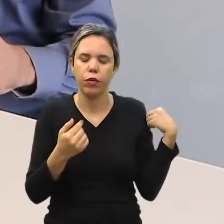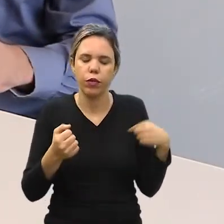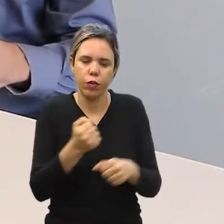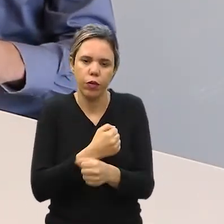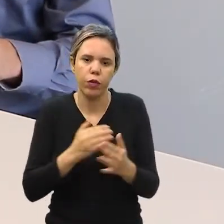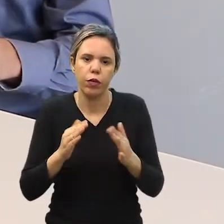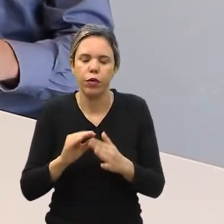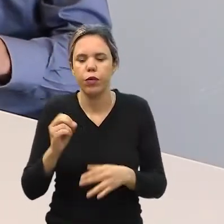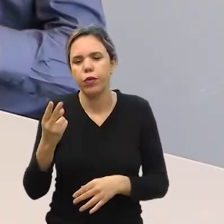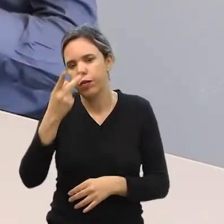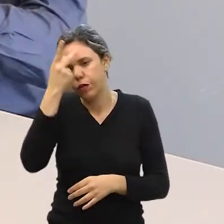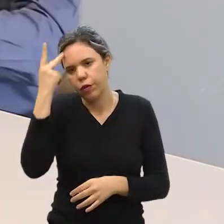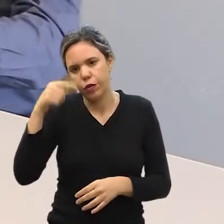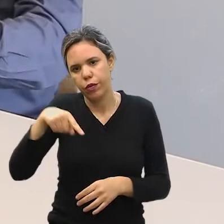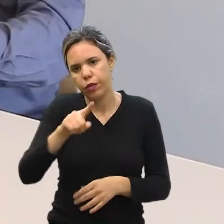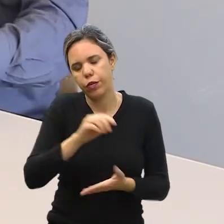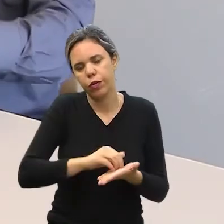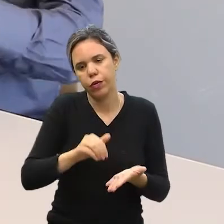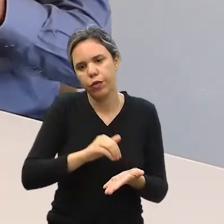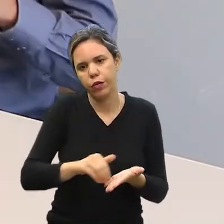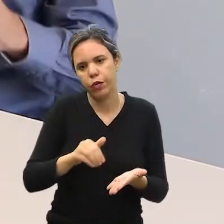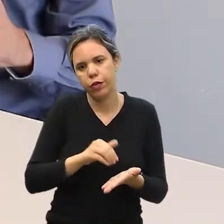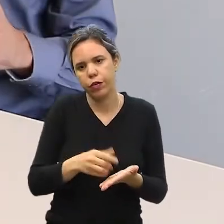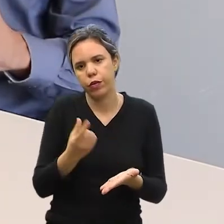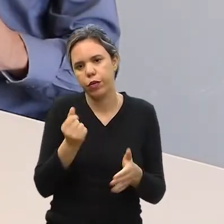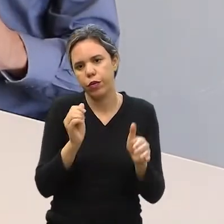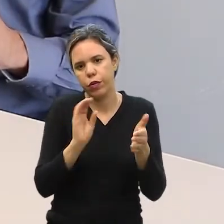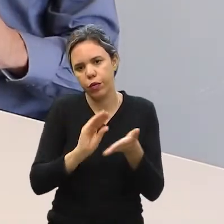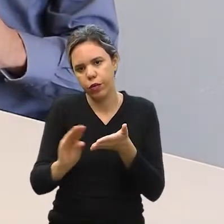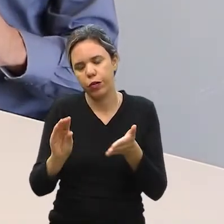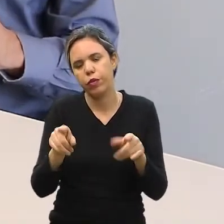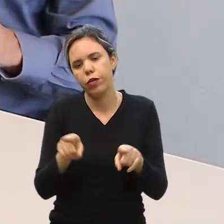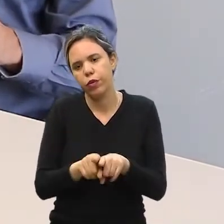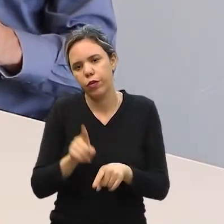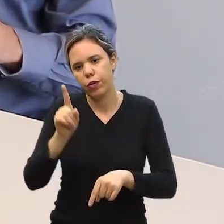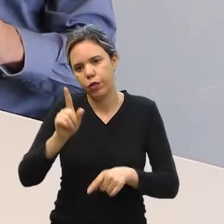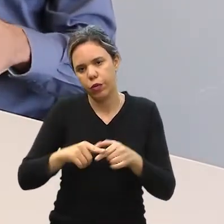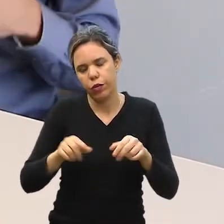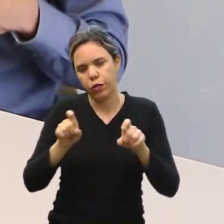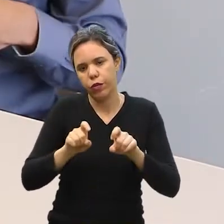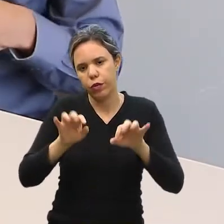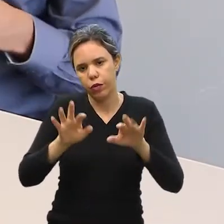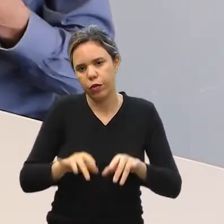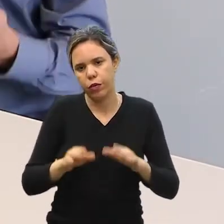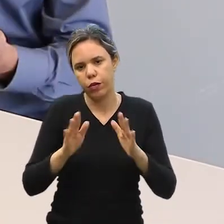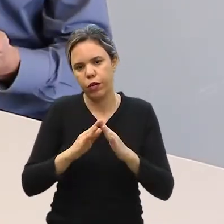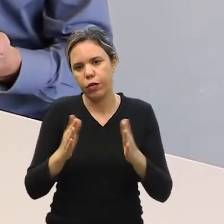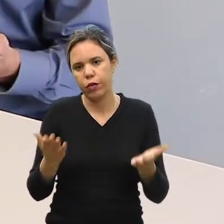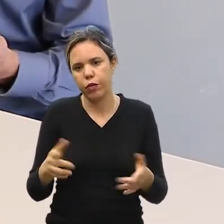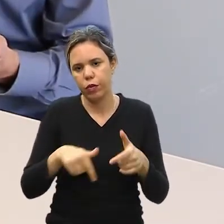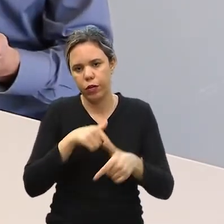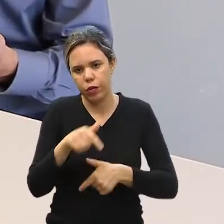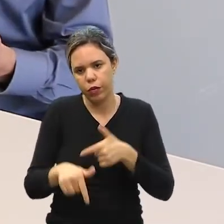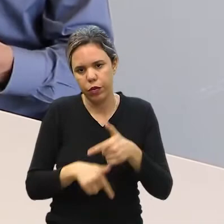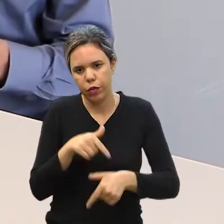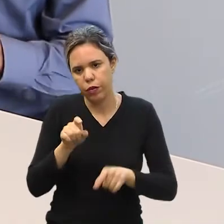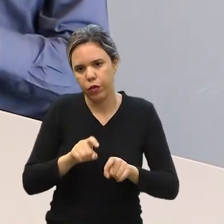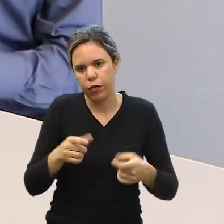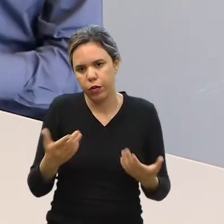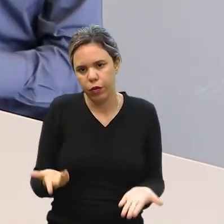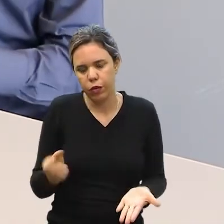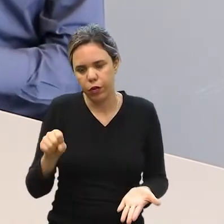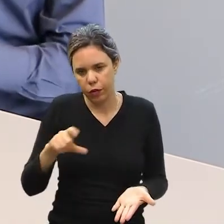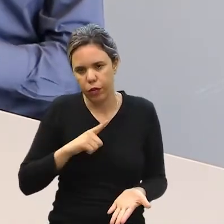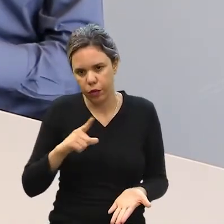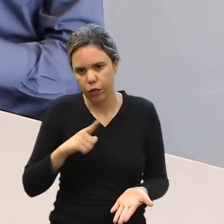casa. Ou aquela pessoa que ia para o escritório teve que investir também em equipamentos eletrônicos para dentro de casa, para trabalhar no home office.